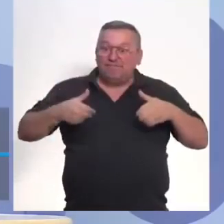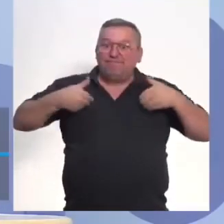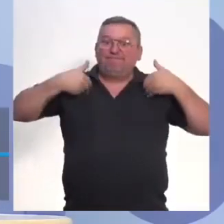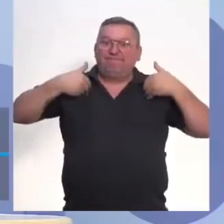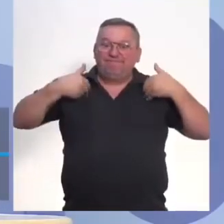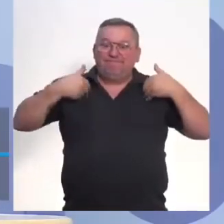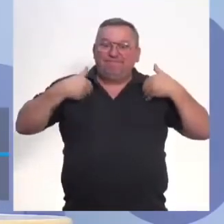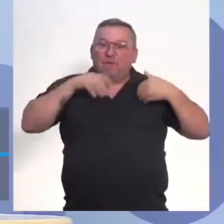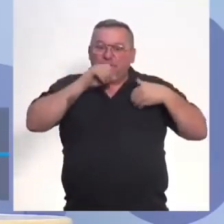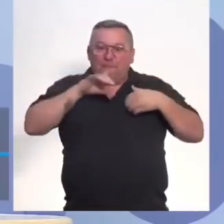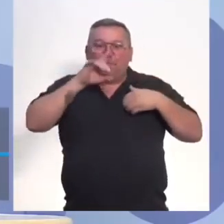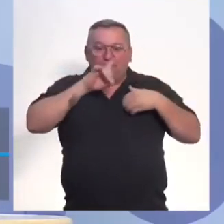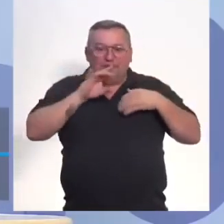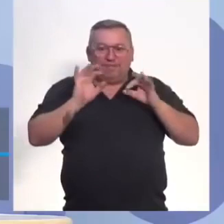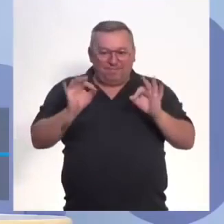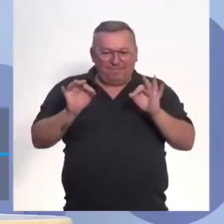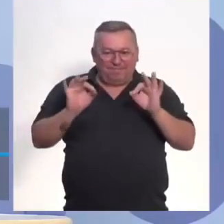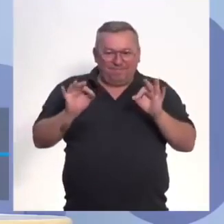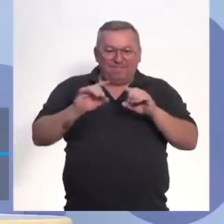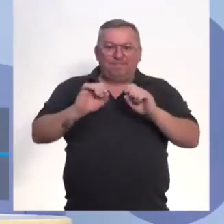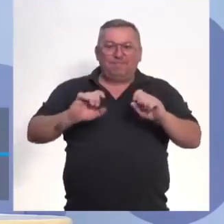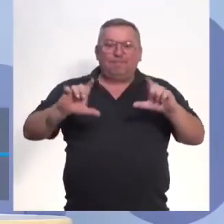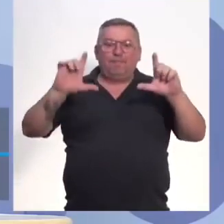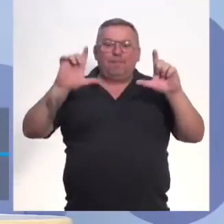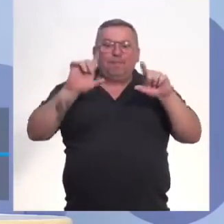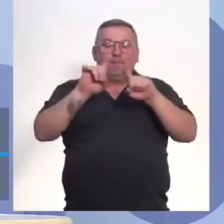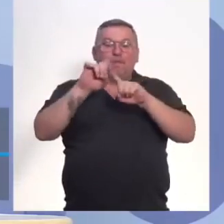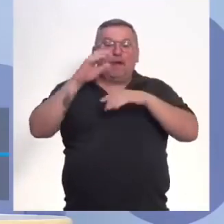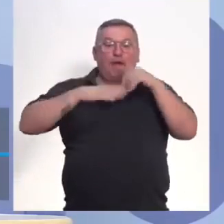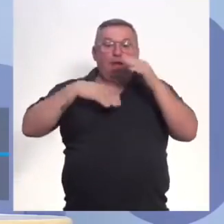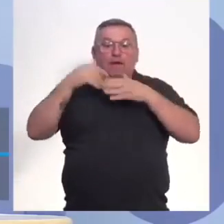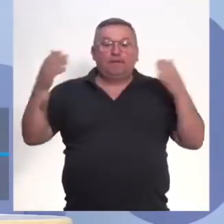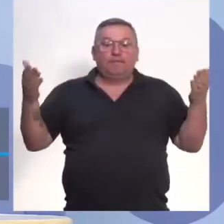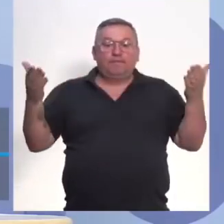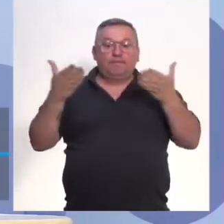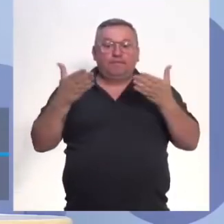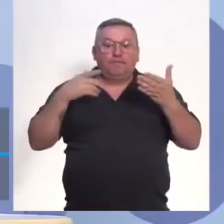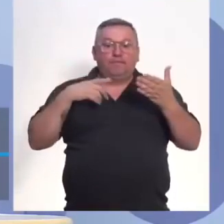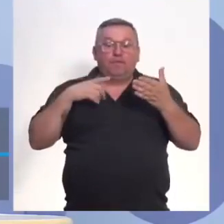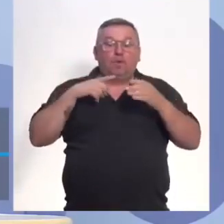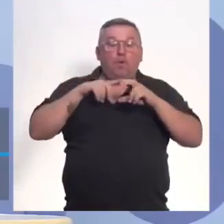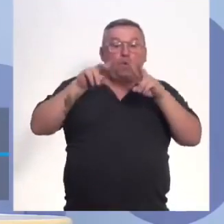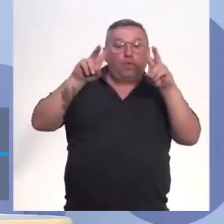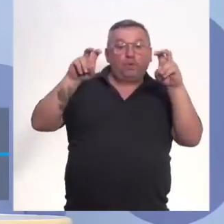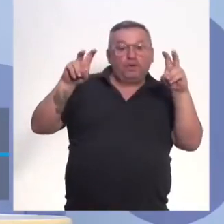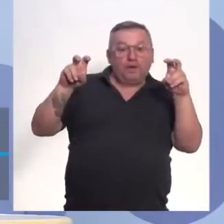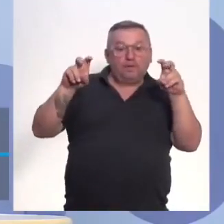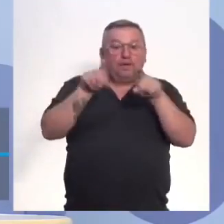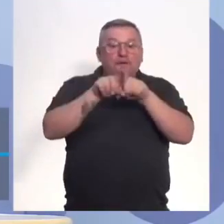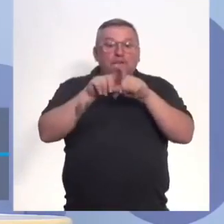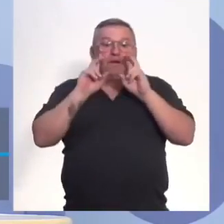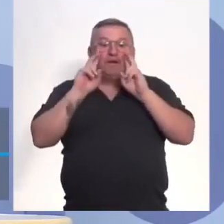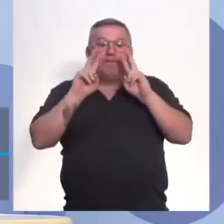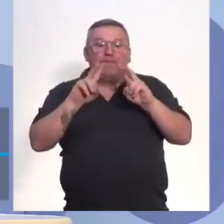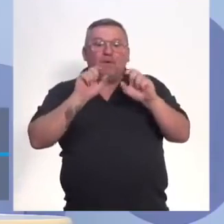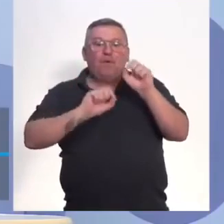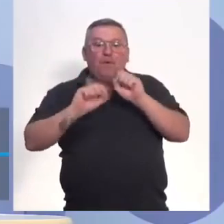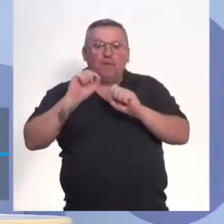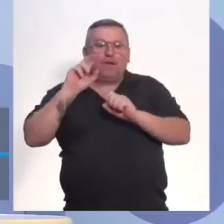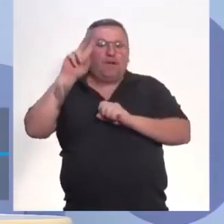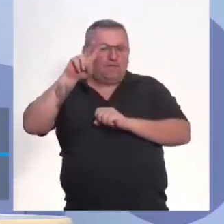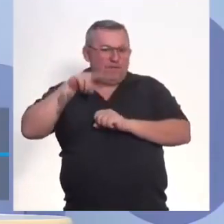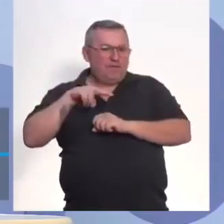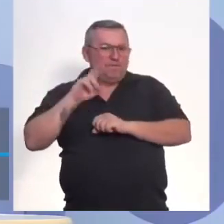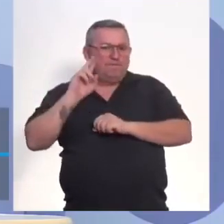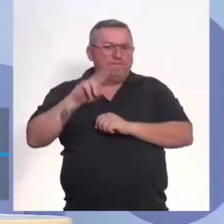para o final de semana. Na tela, a habilidade de hoje, o tema. Aí presta atenção, olha o que eu vou ler.